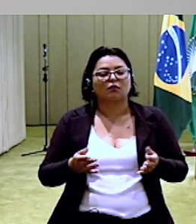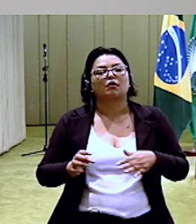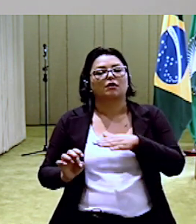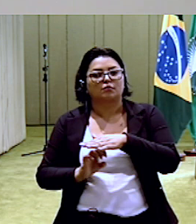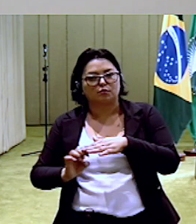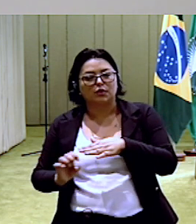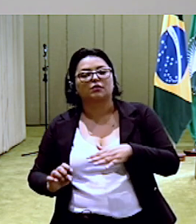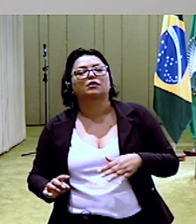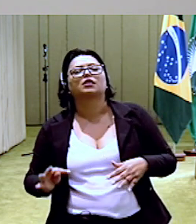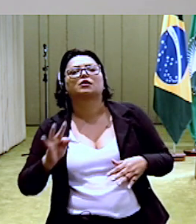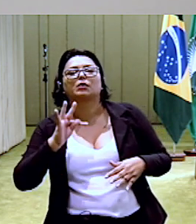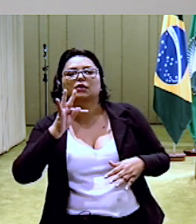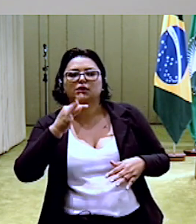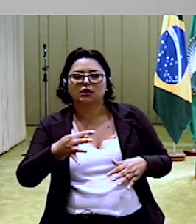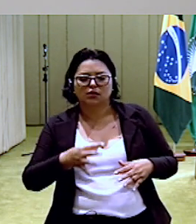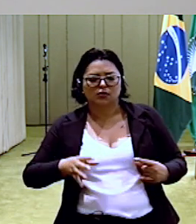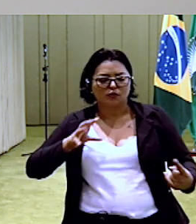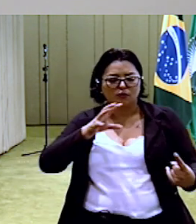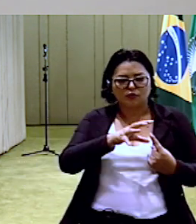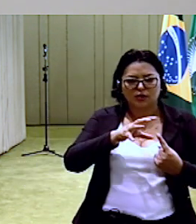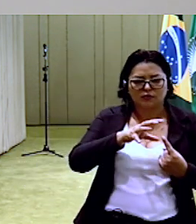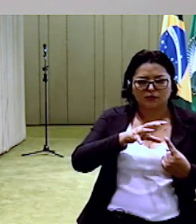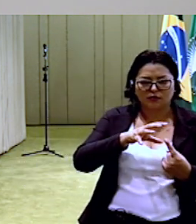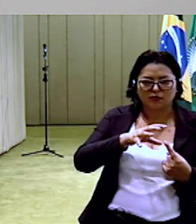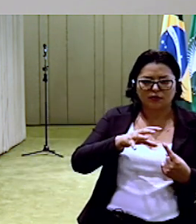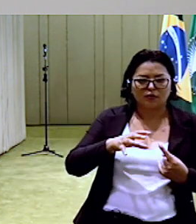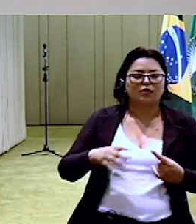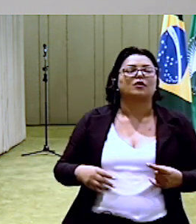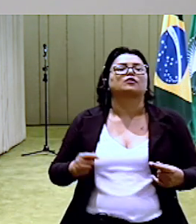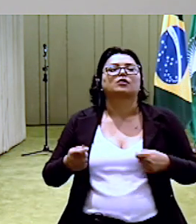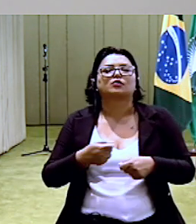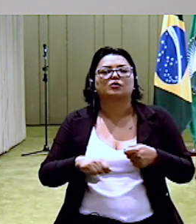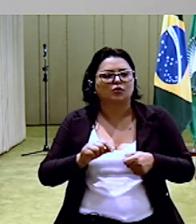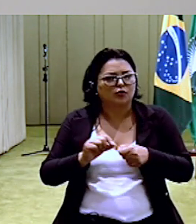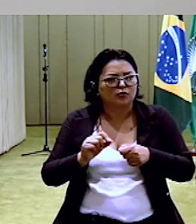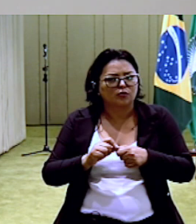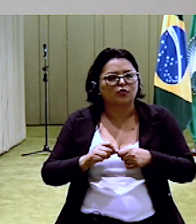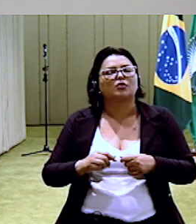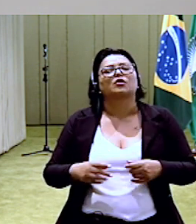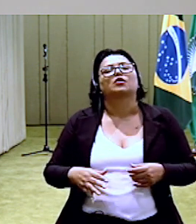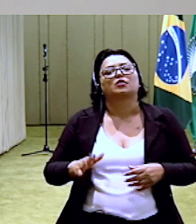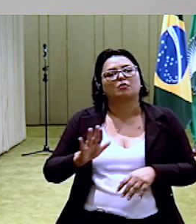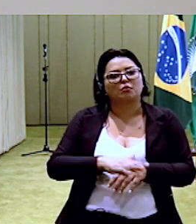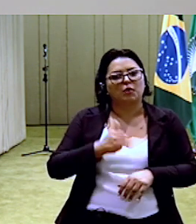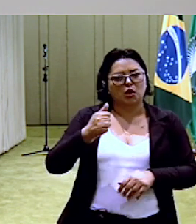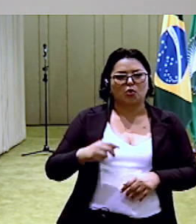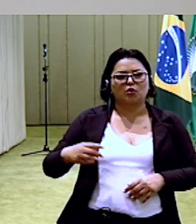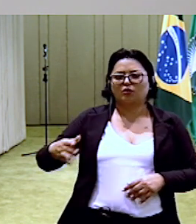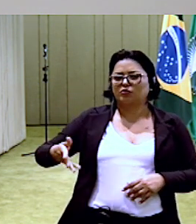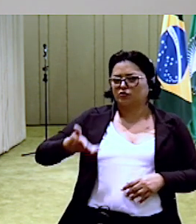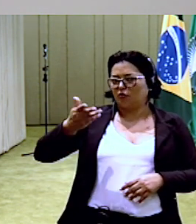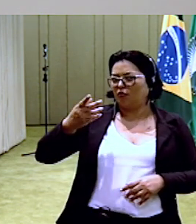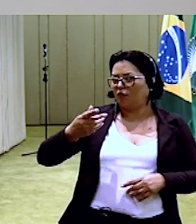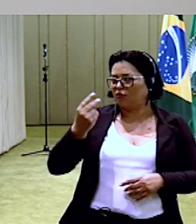uma tese de impacto. Tese de impacto são aqueles negócios que geram, para além do lucro financeiro, externalidades positivas, contribuição para a